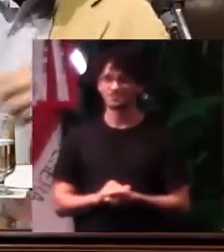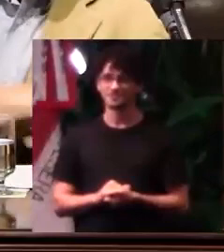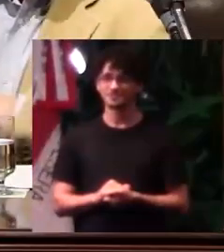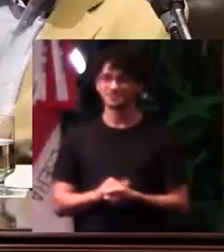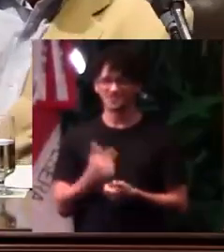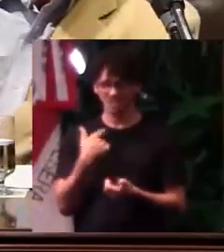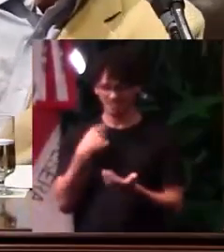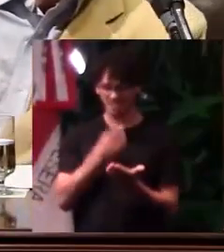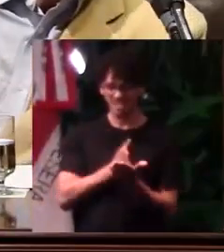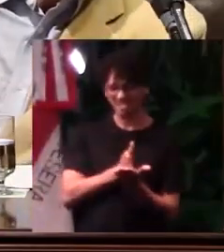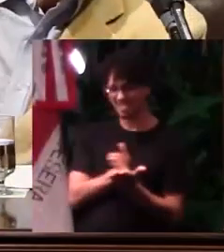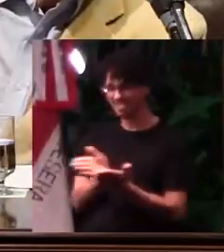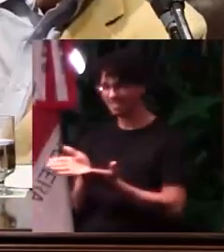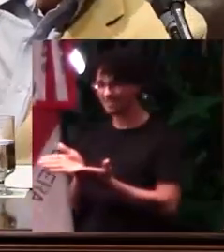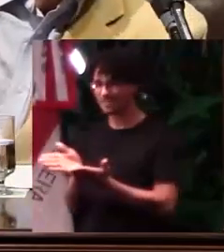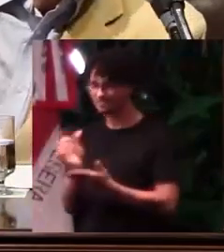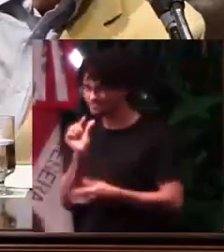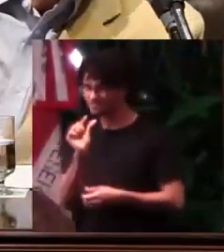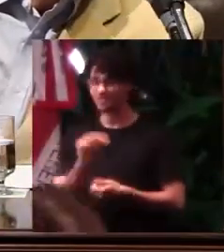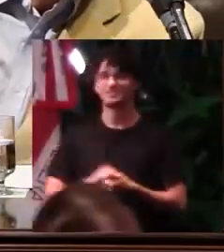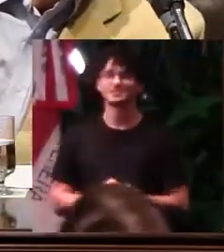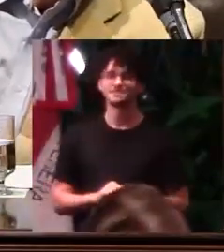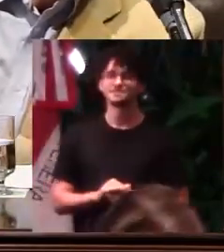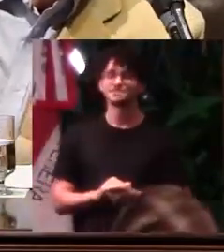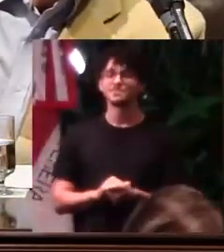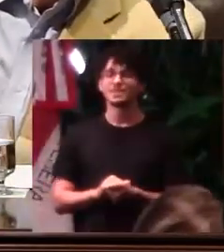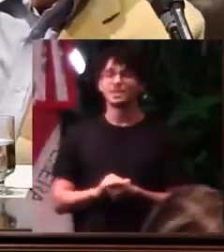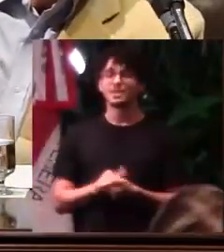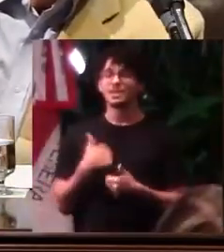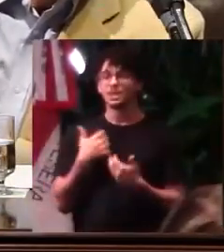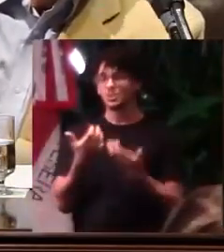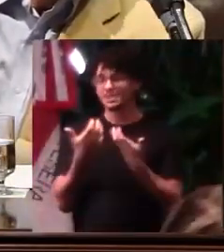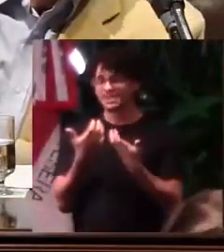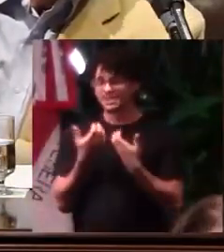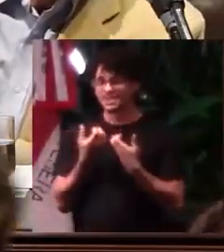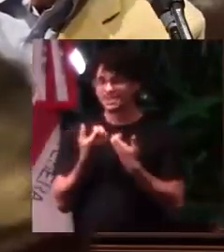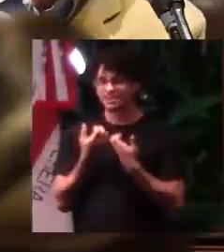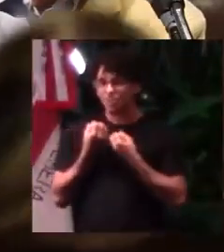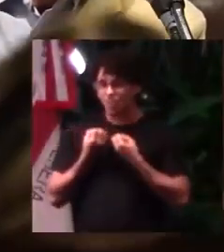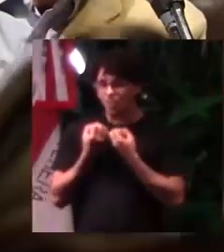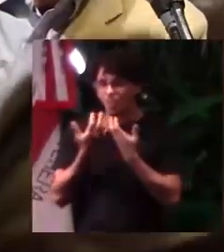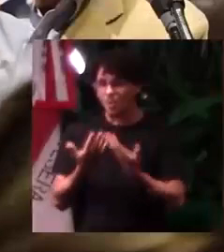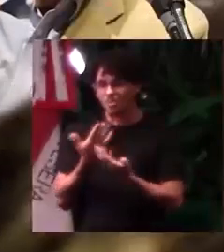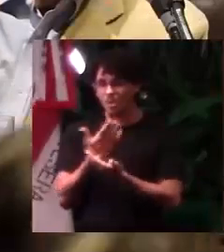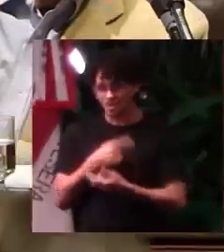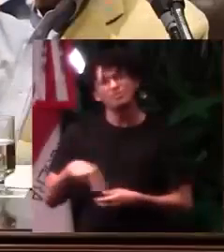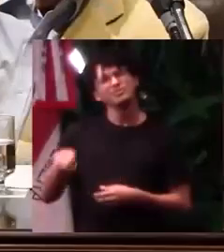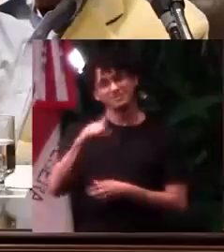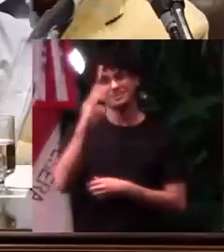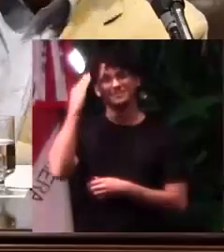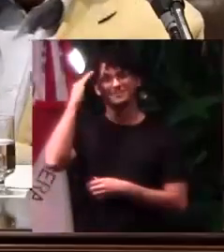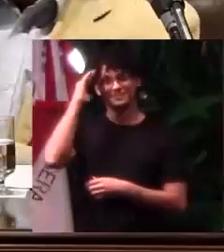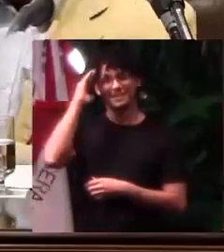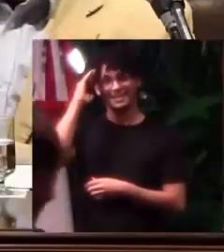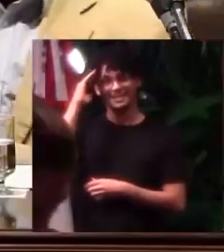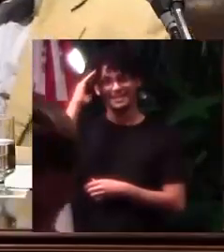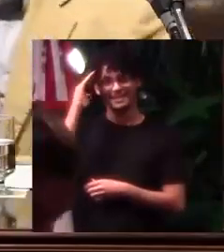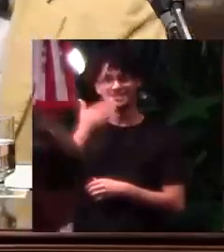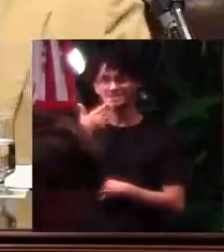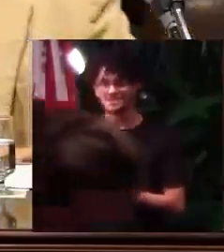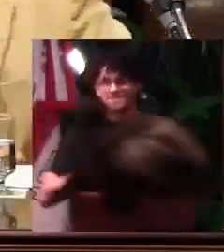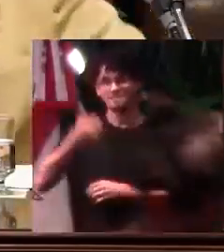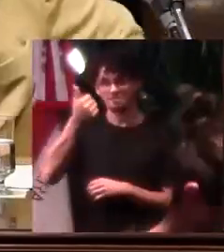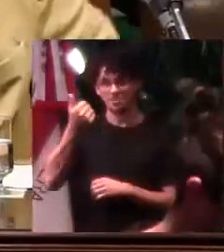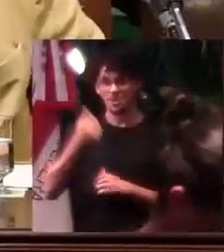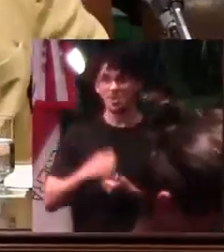Eu vou fugir um pouco do roteiro. Eu queria dizer que, e vocês vão entender isso mais que eu,